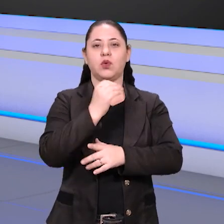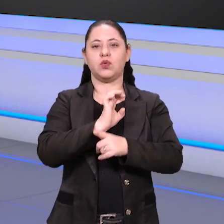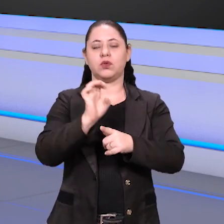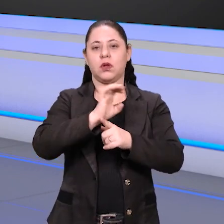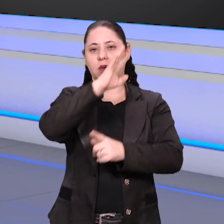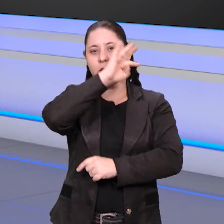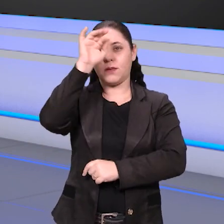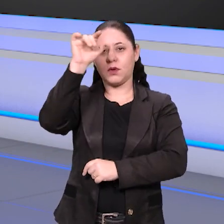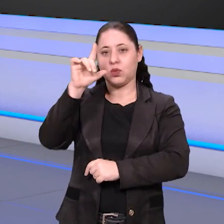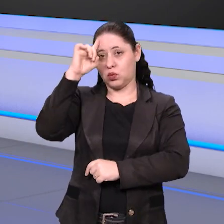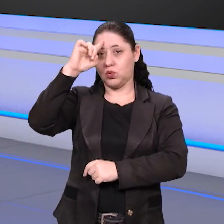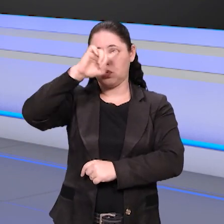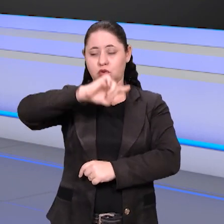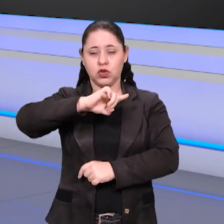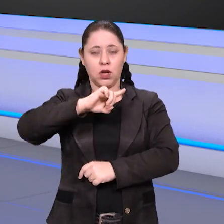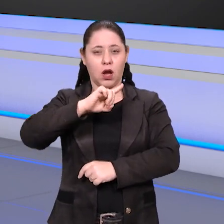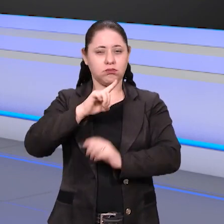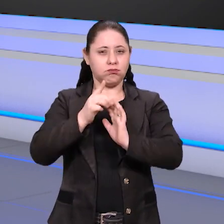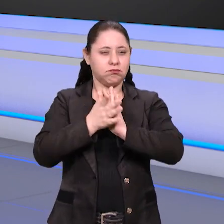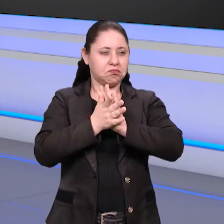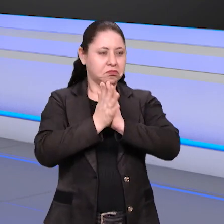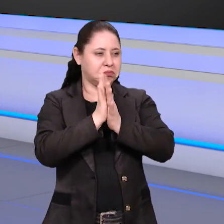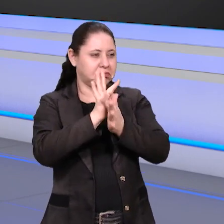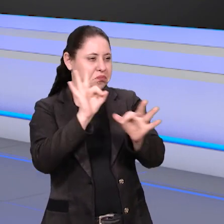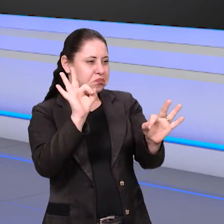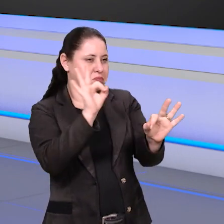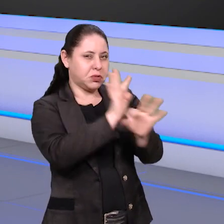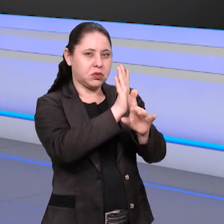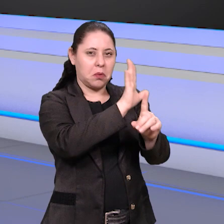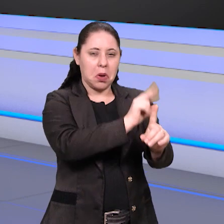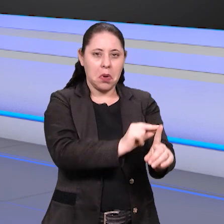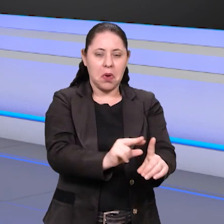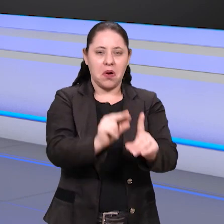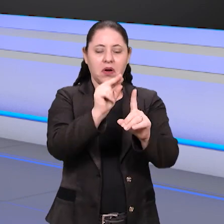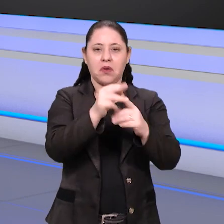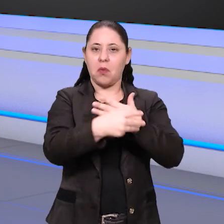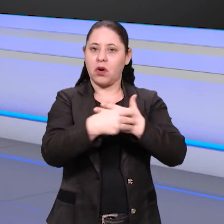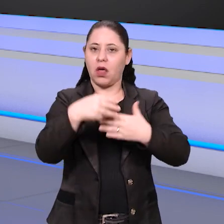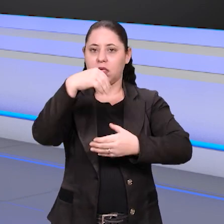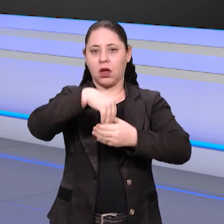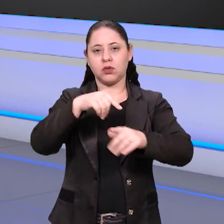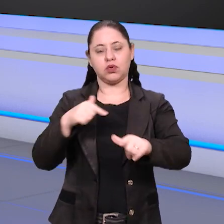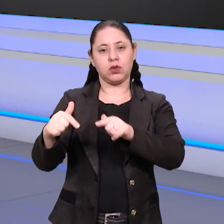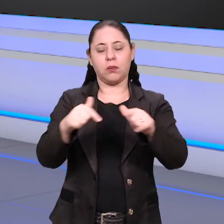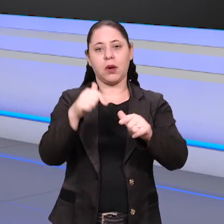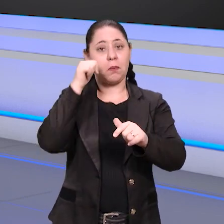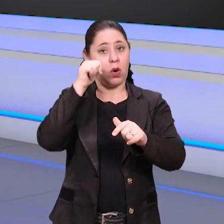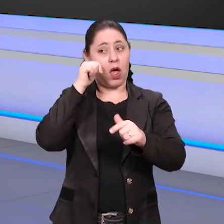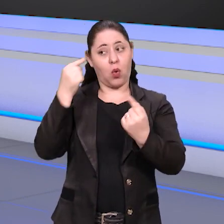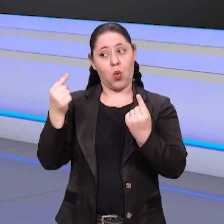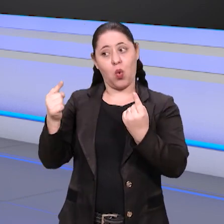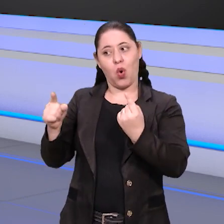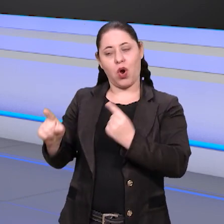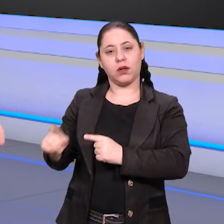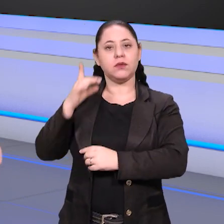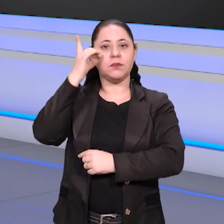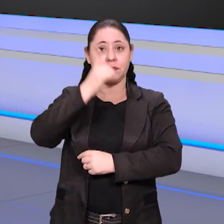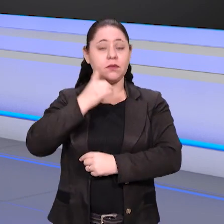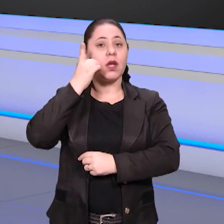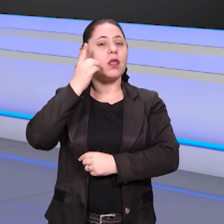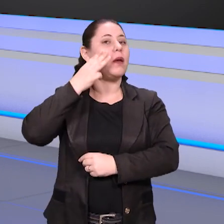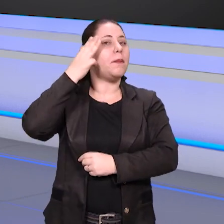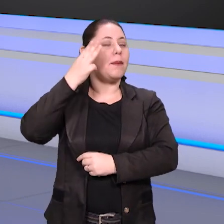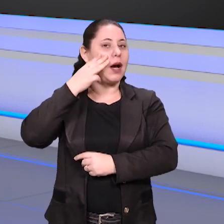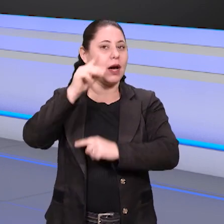em Mato Grosso do Sul o Dia de Combate ao Assédio Moral e Sexual contra mulheres no ambiente de trabalho. E mais uma